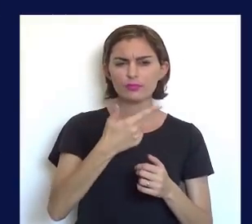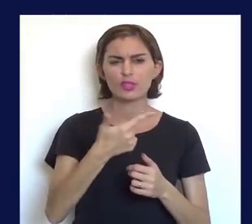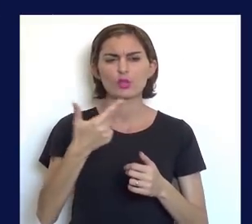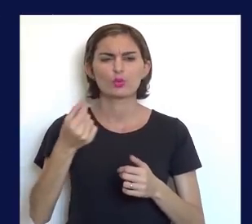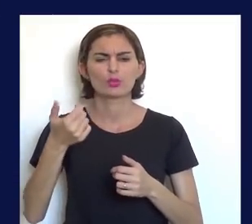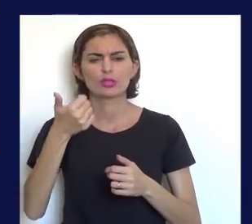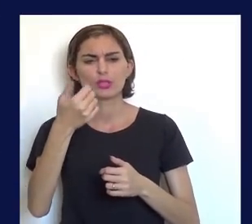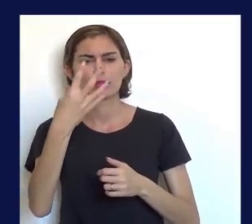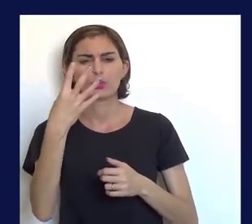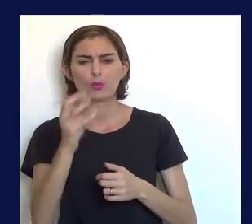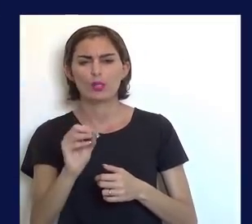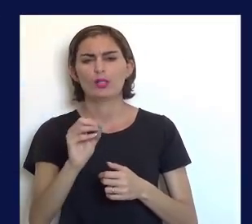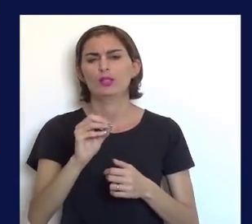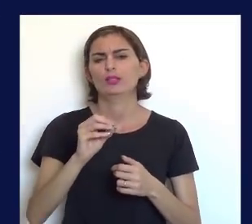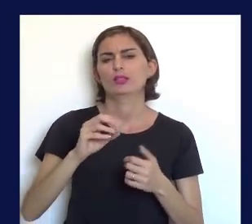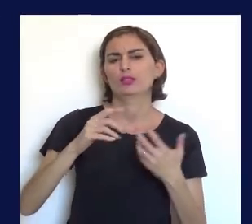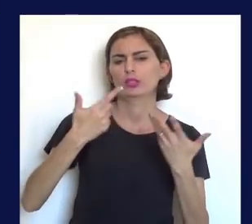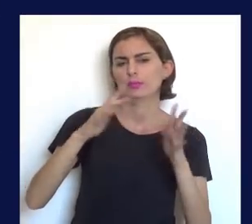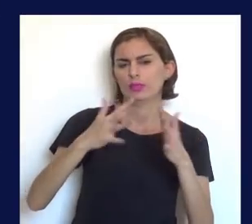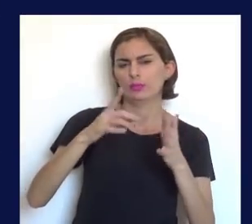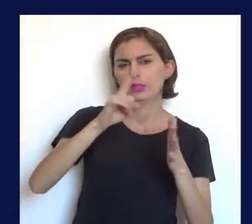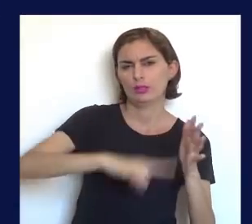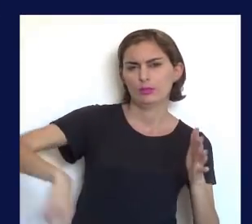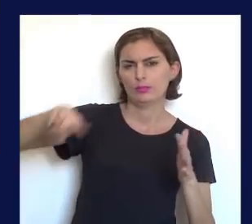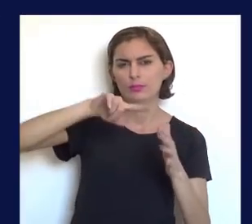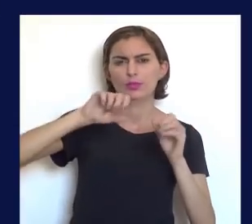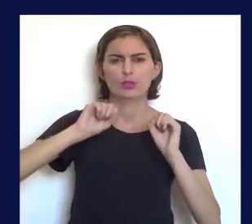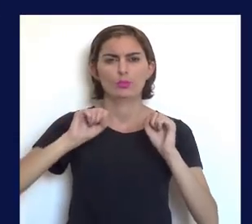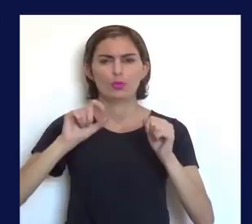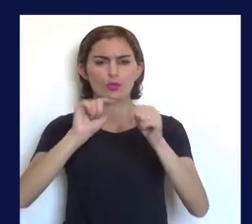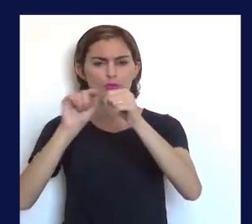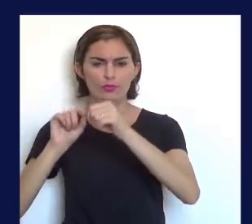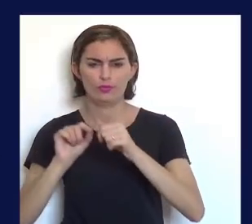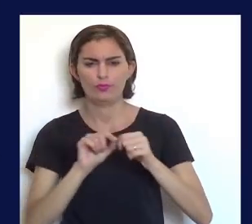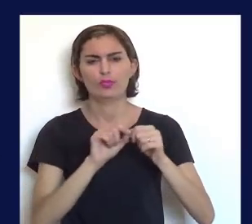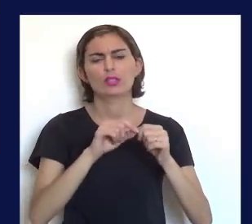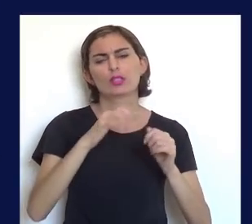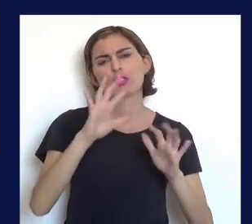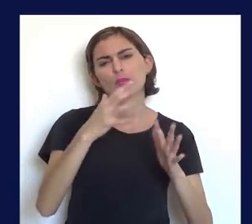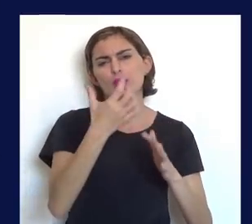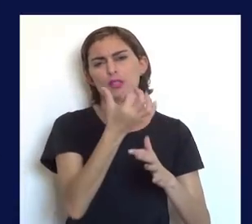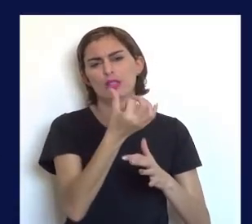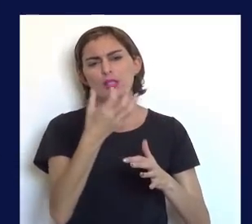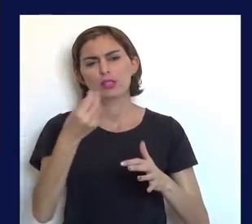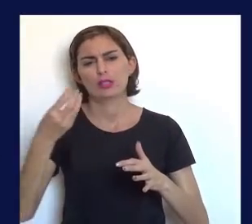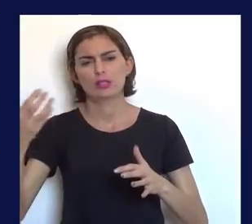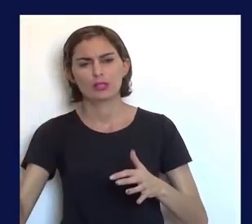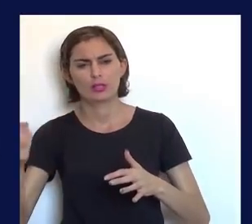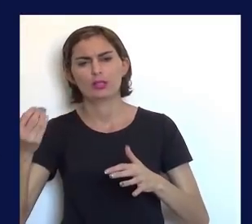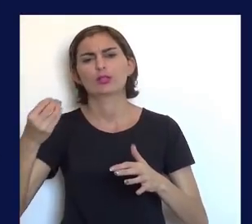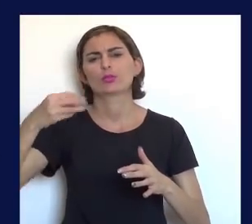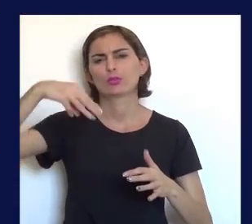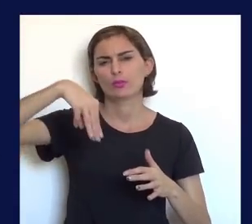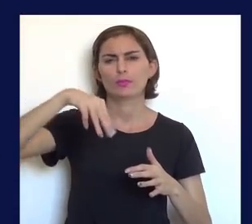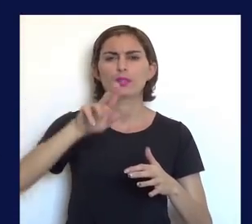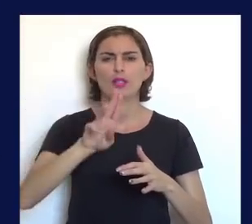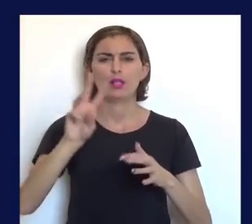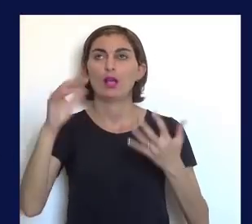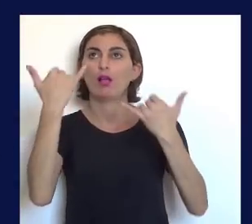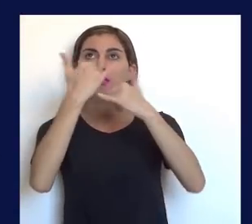de 240 toneladas de pneus, podem ser produzidos 600 megawatts